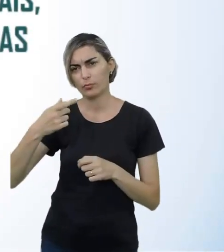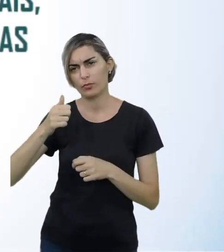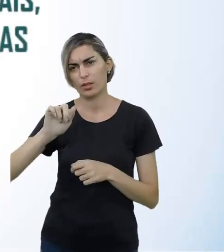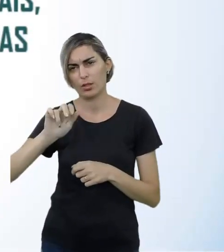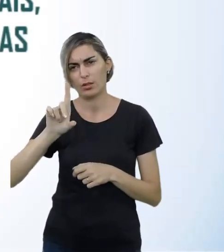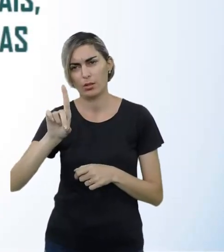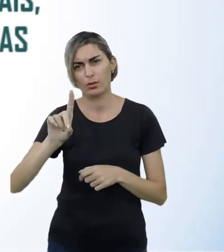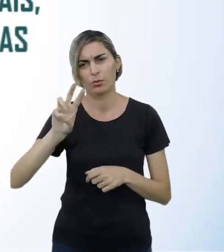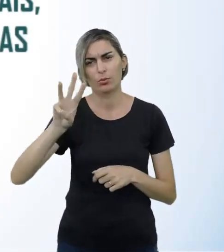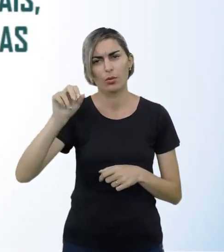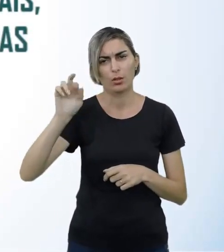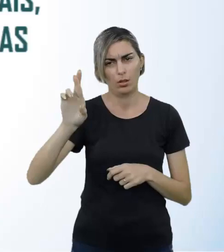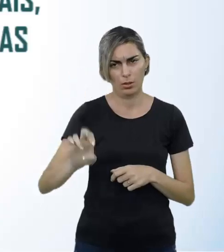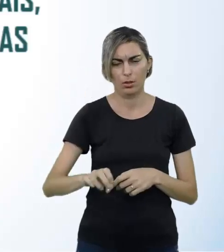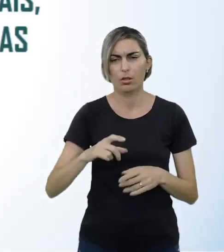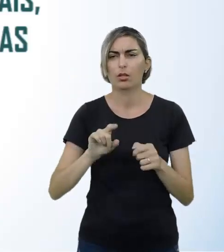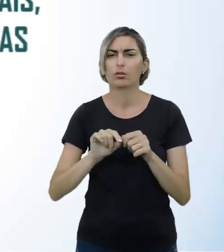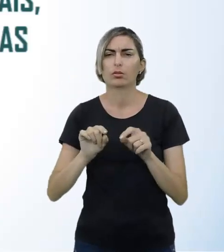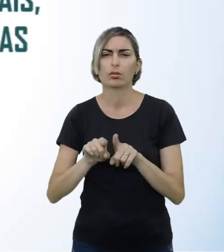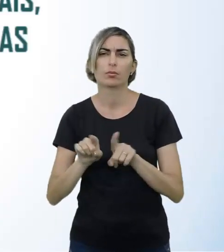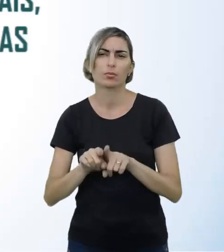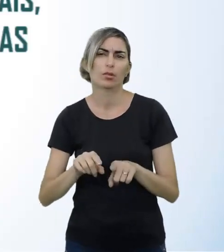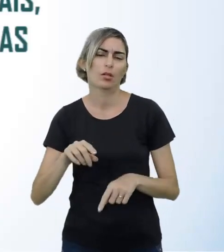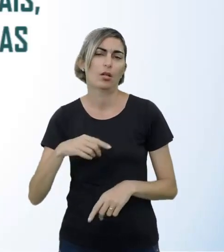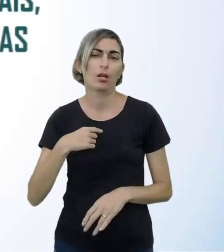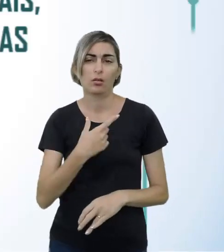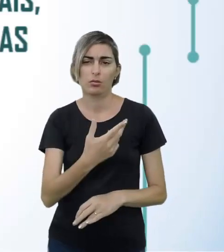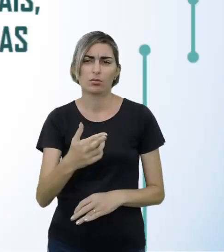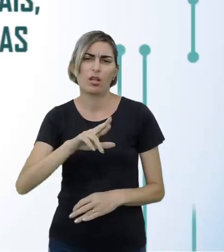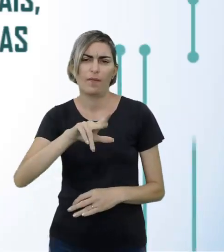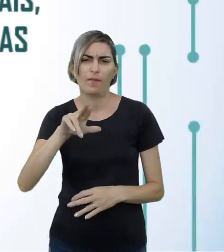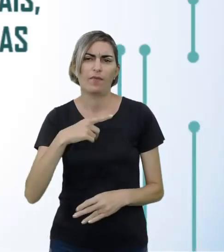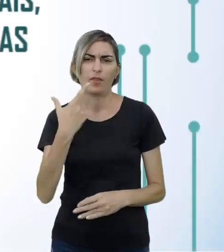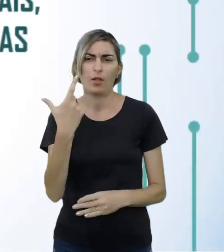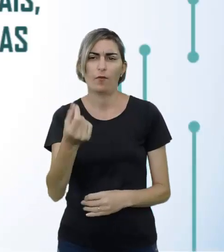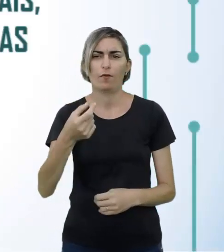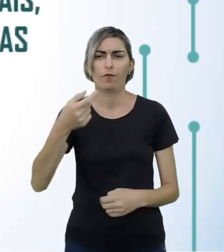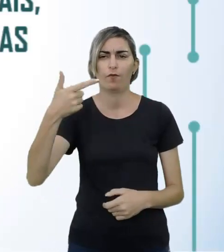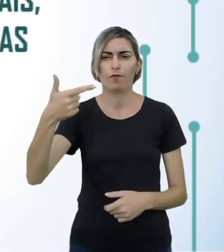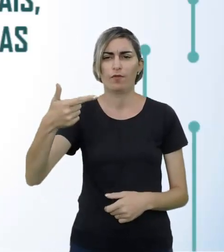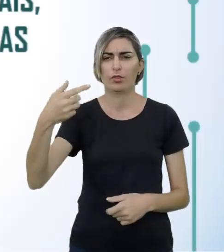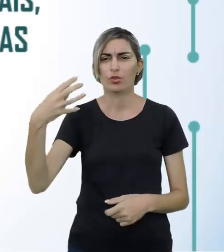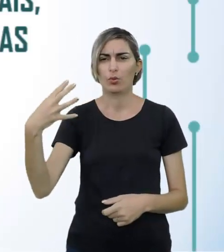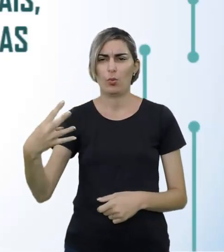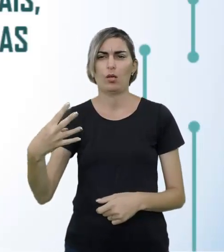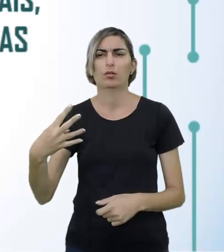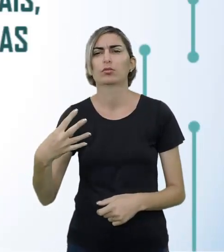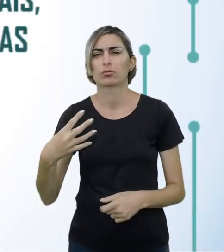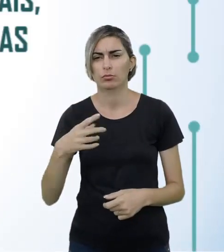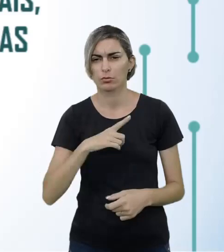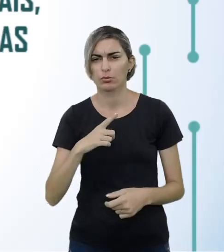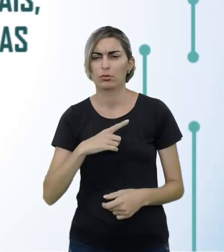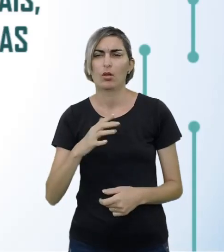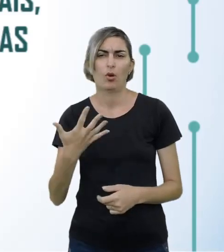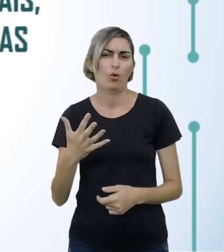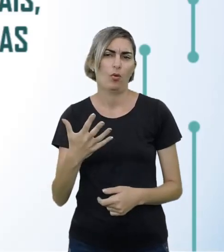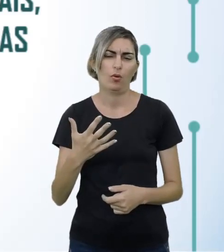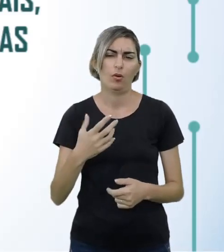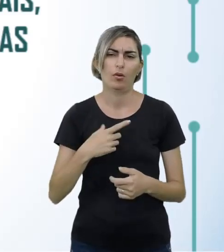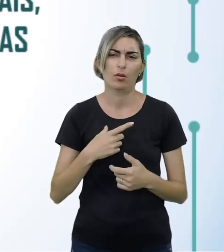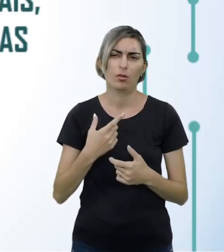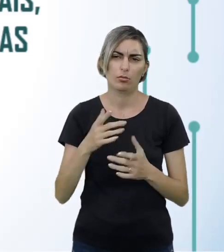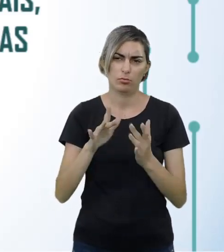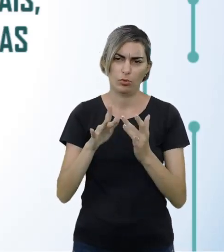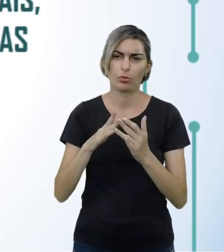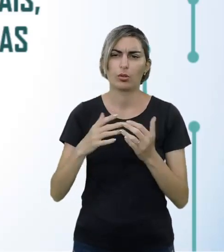tá? Falando um pouquinho sobre o hardware, existem mais de 20 placas oficiais de Arduino, se a gente incluir as não oficiais, aí tem um